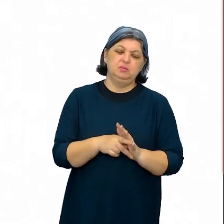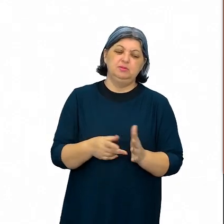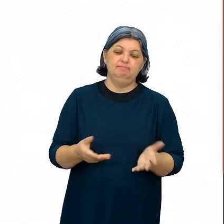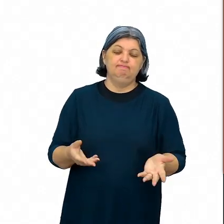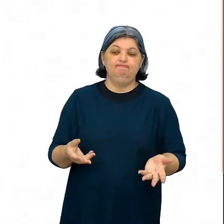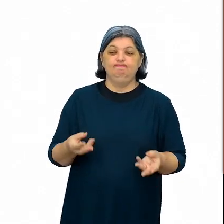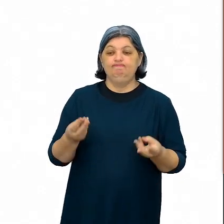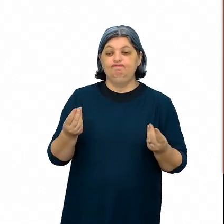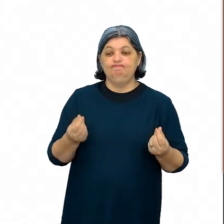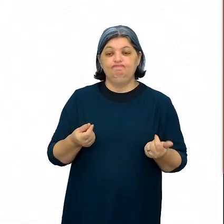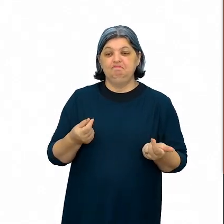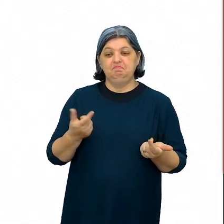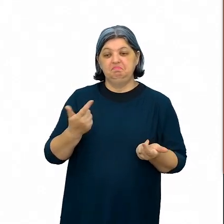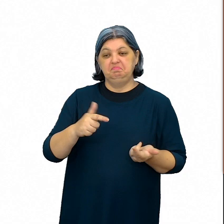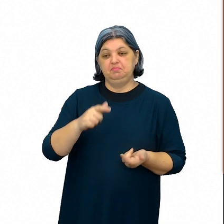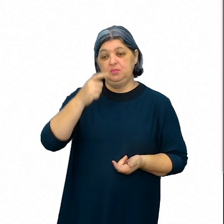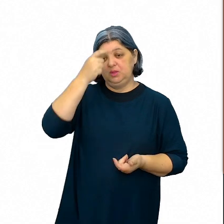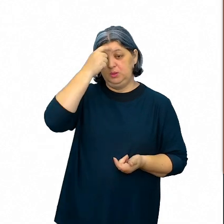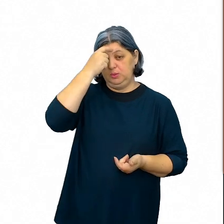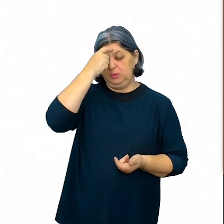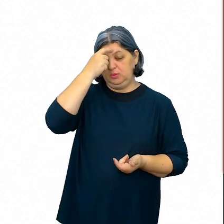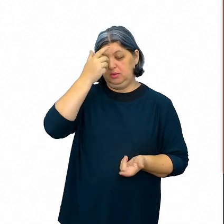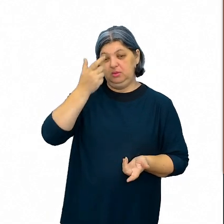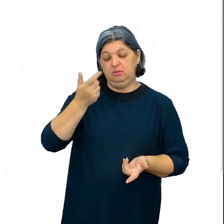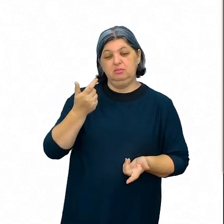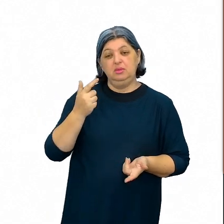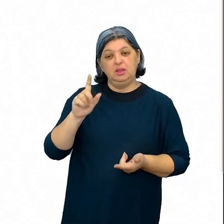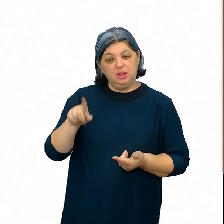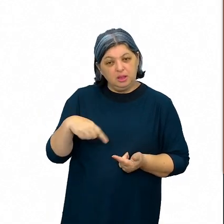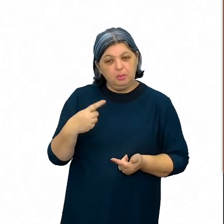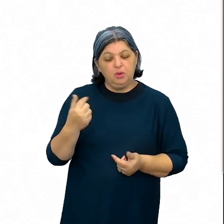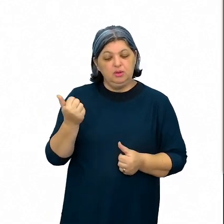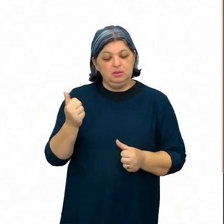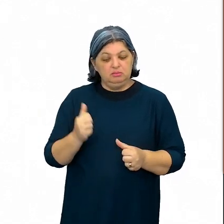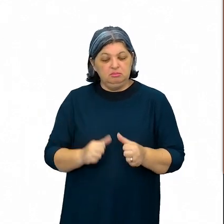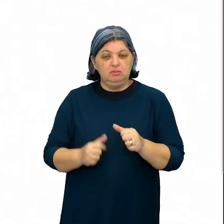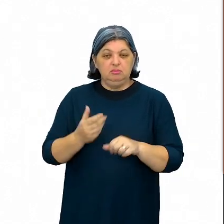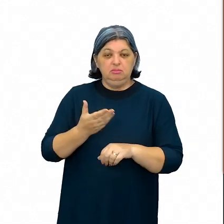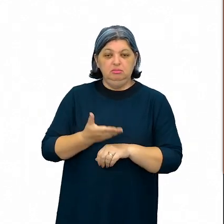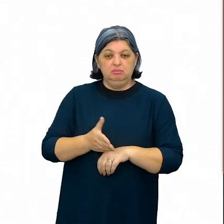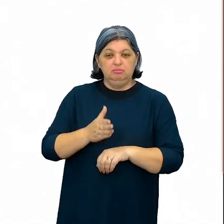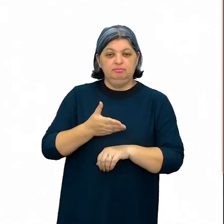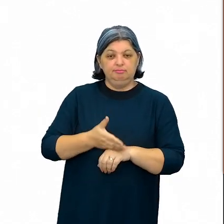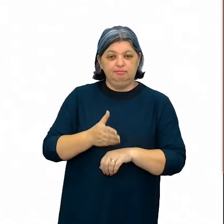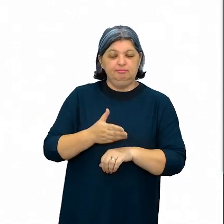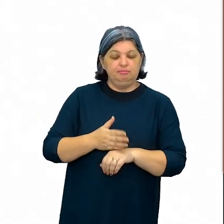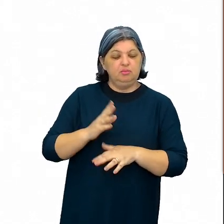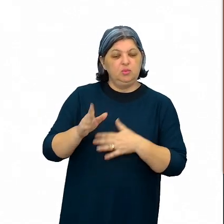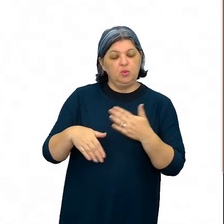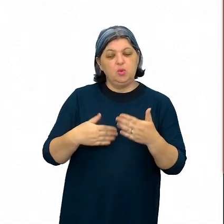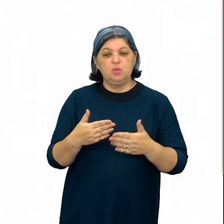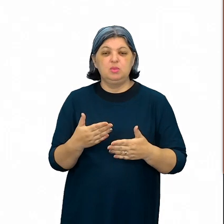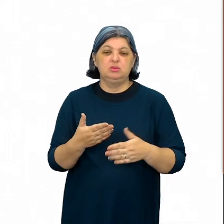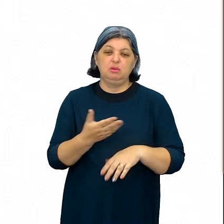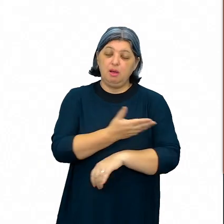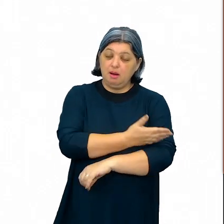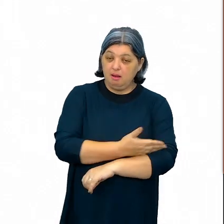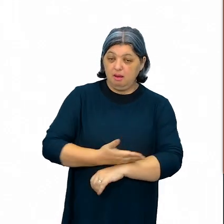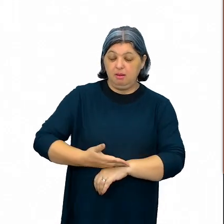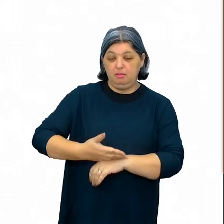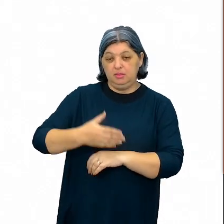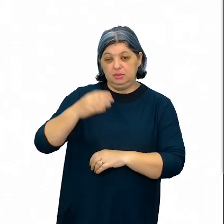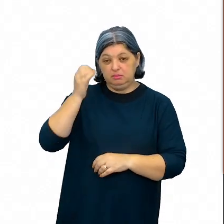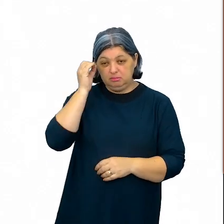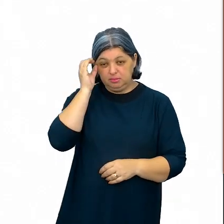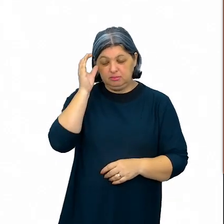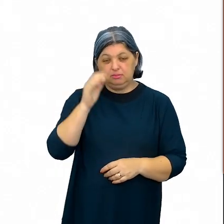forma consciente é virou um hábito e eu fui fazendo gradativamente né então pode ser registraram